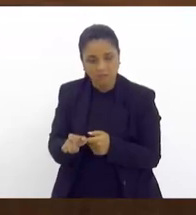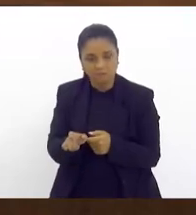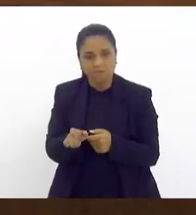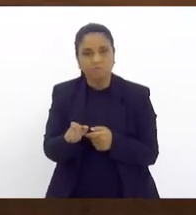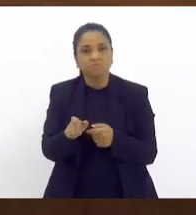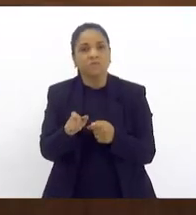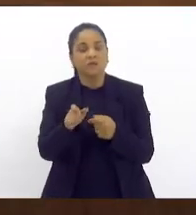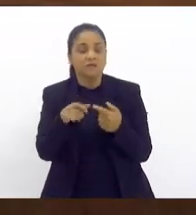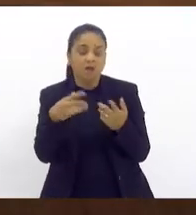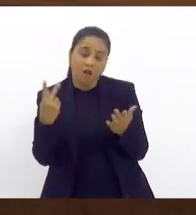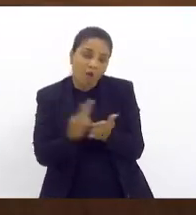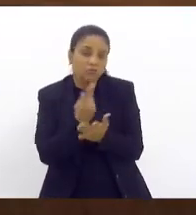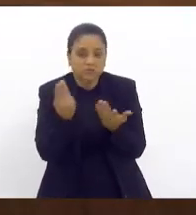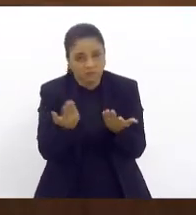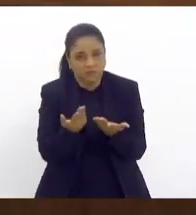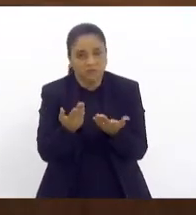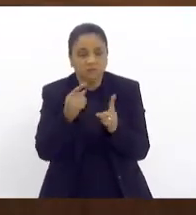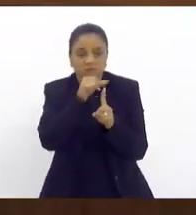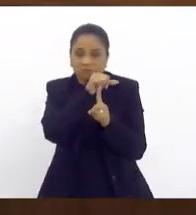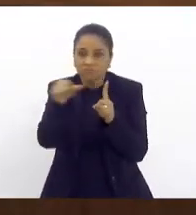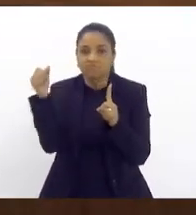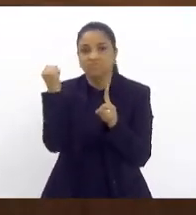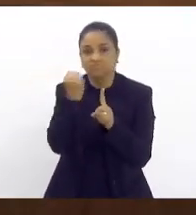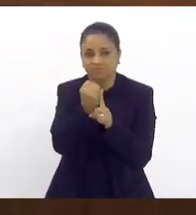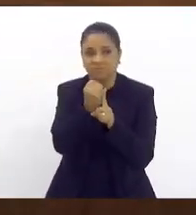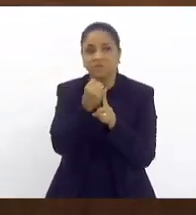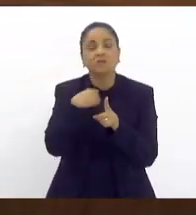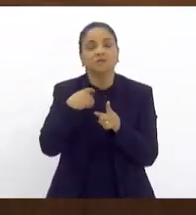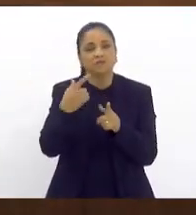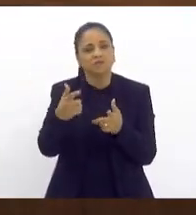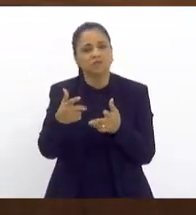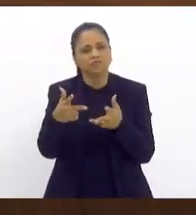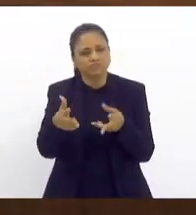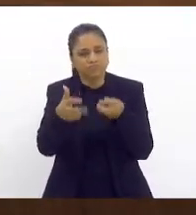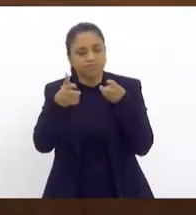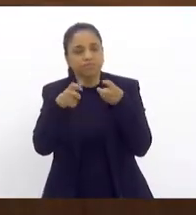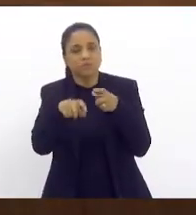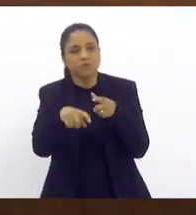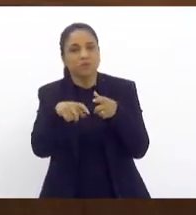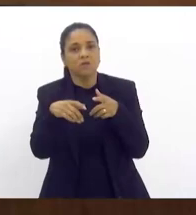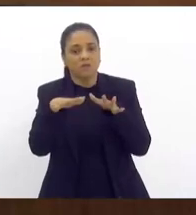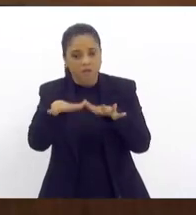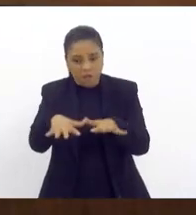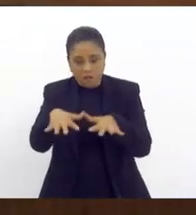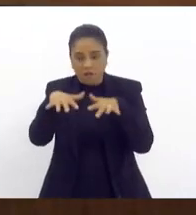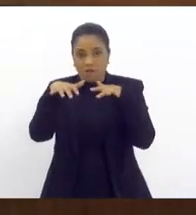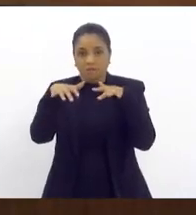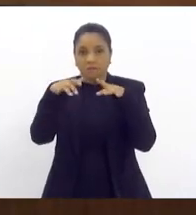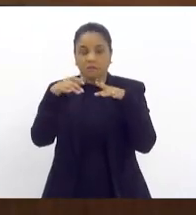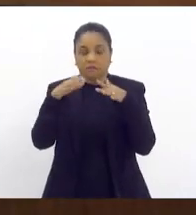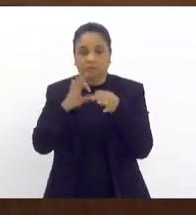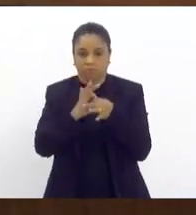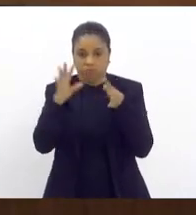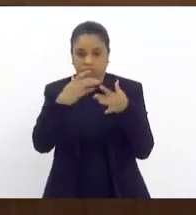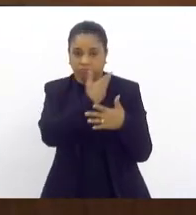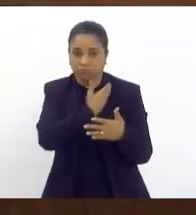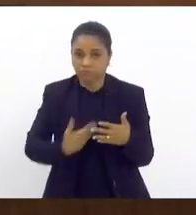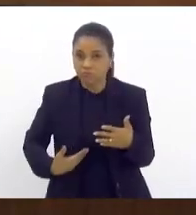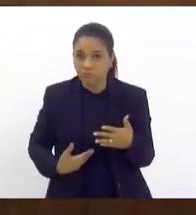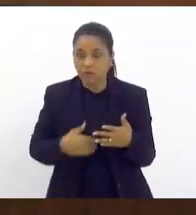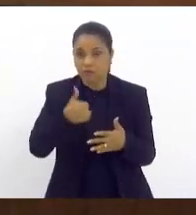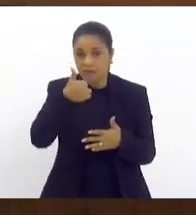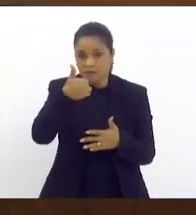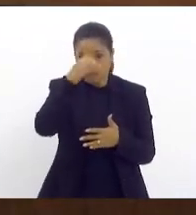nesse sentido é importante dizer e foi alarmante escutar Na audiência pública que é cerca de